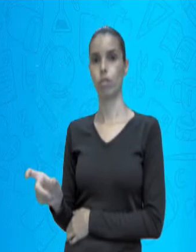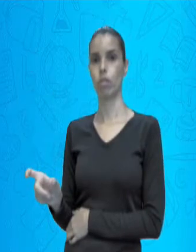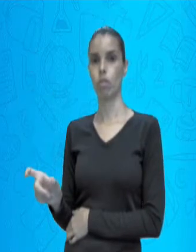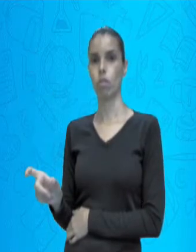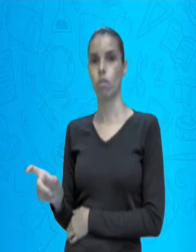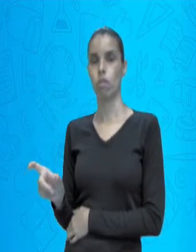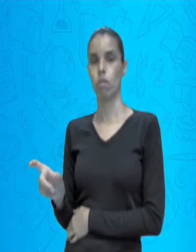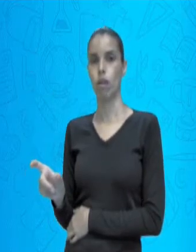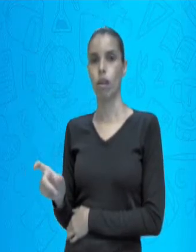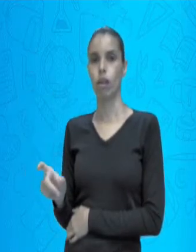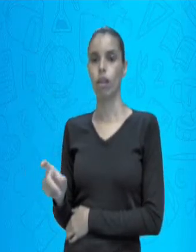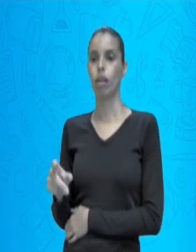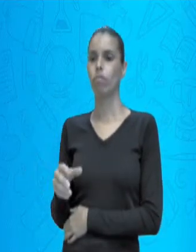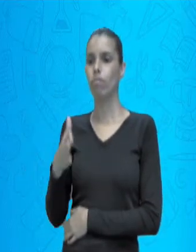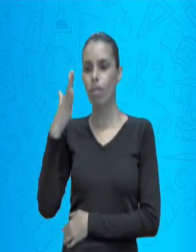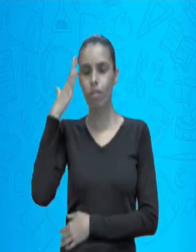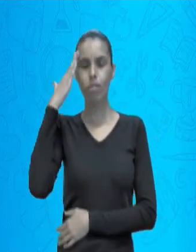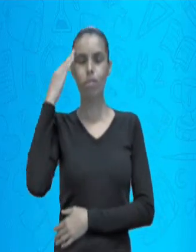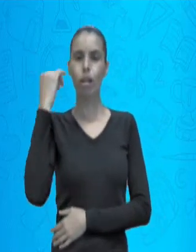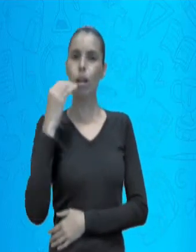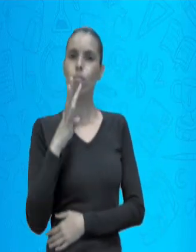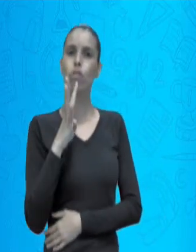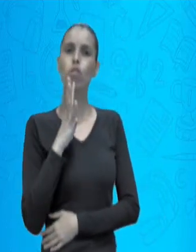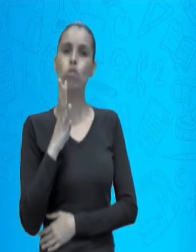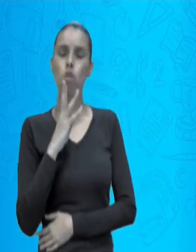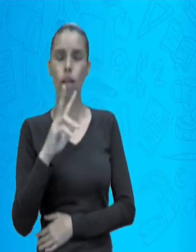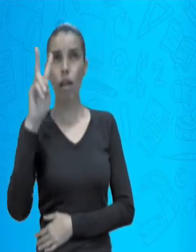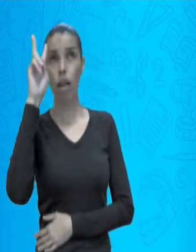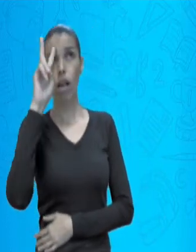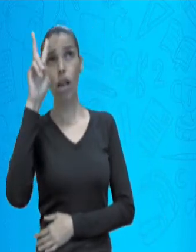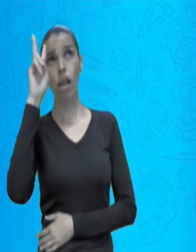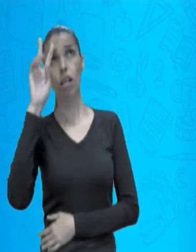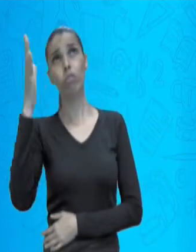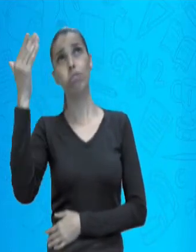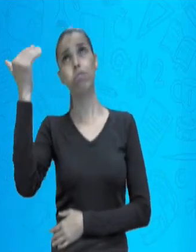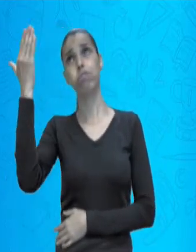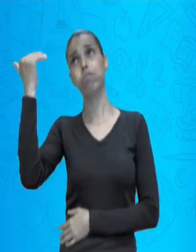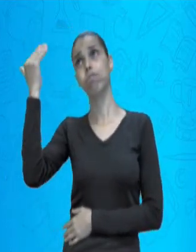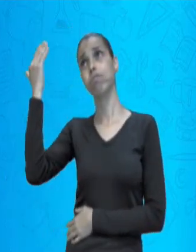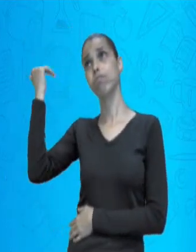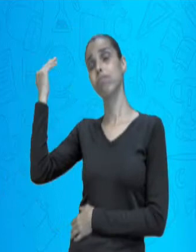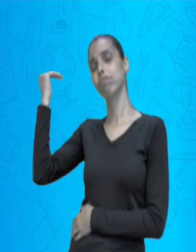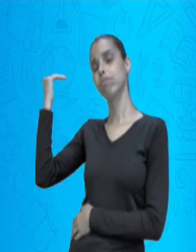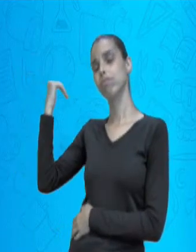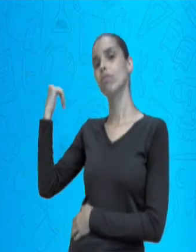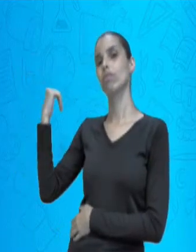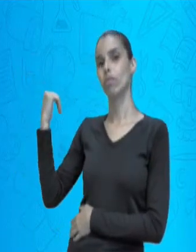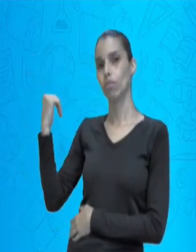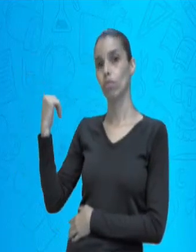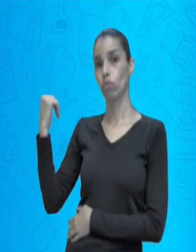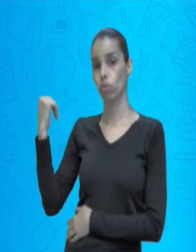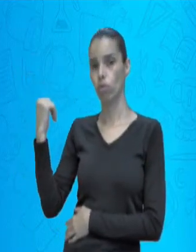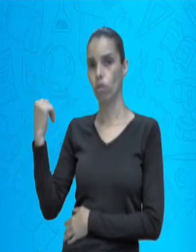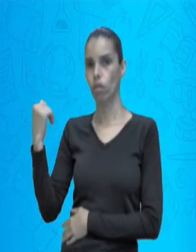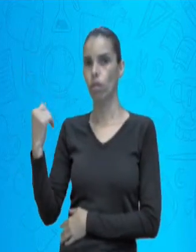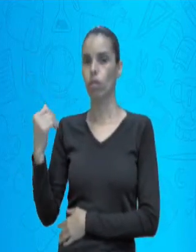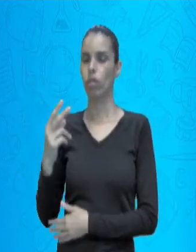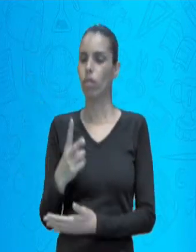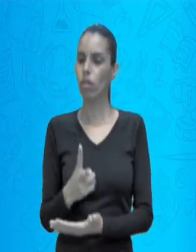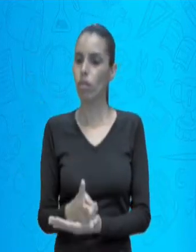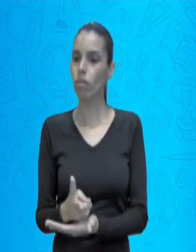informações, porque eles acompanharam a trajetória do entrevistado,